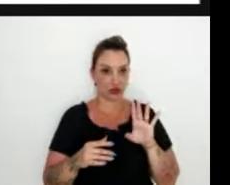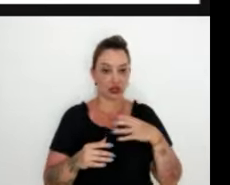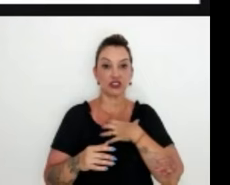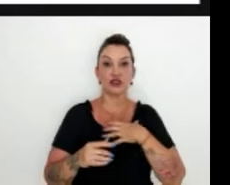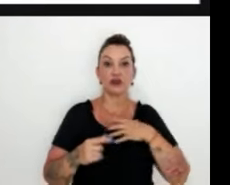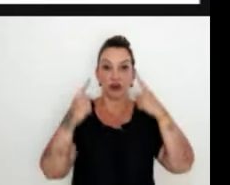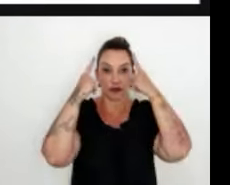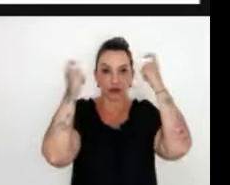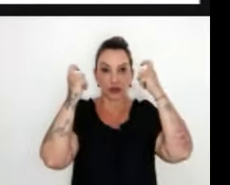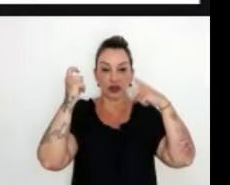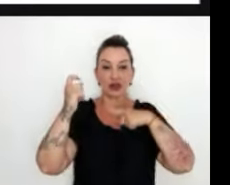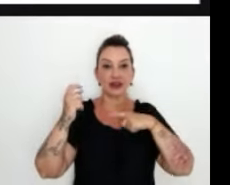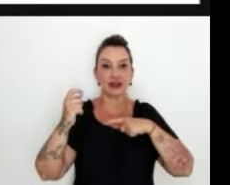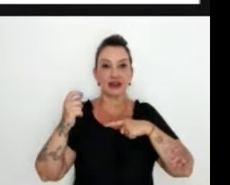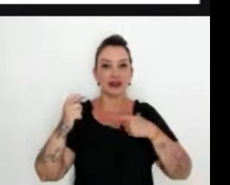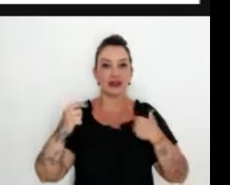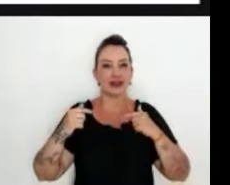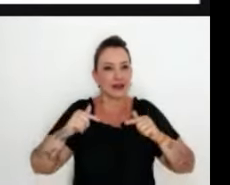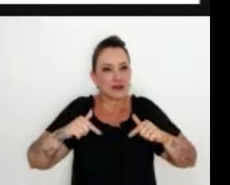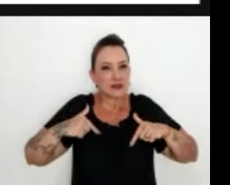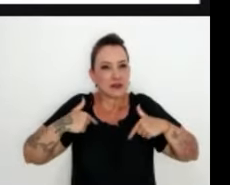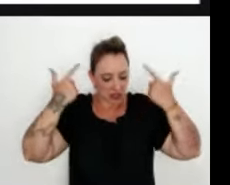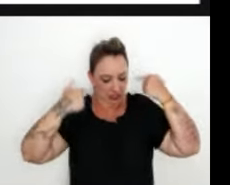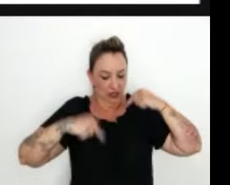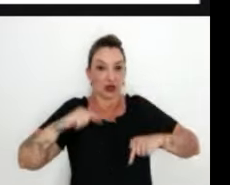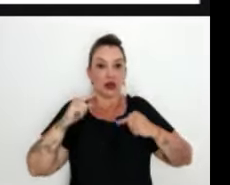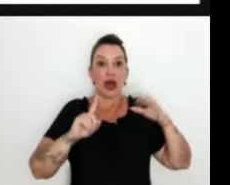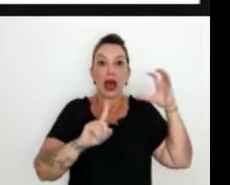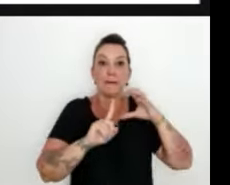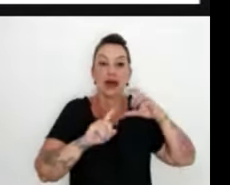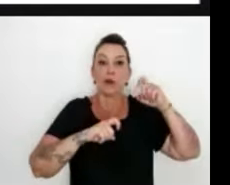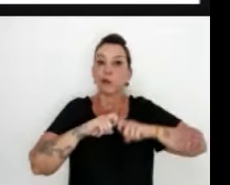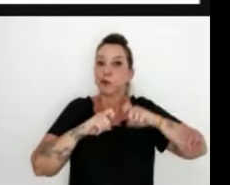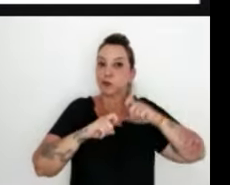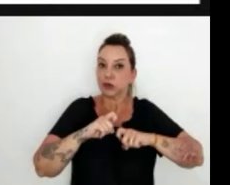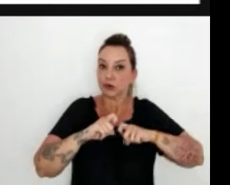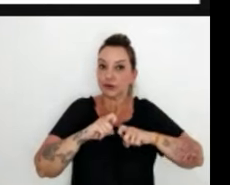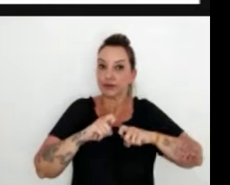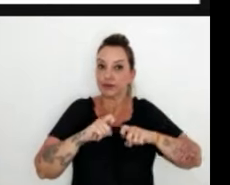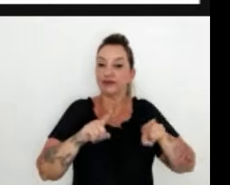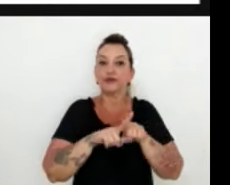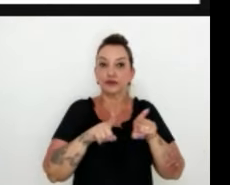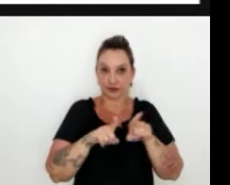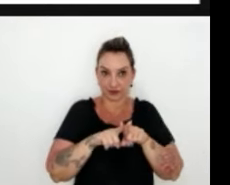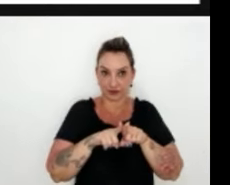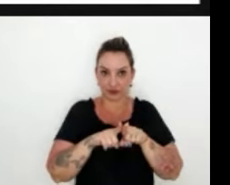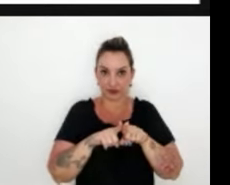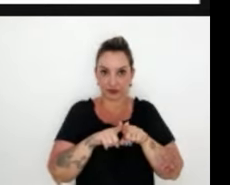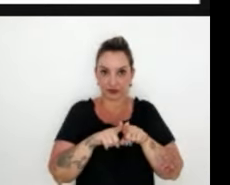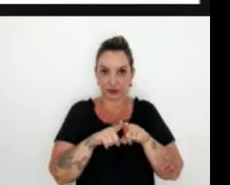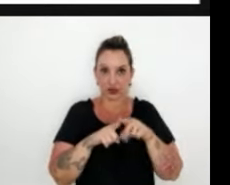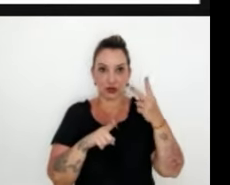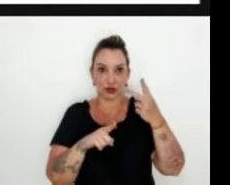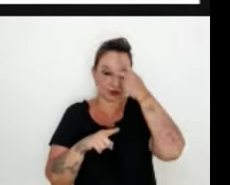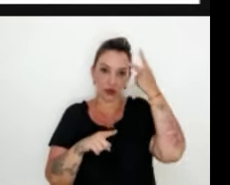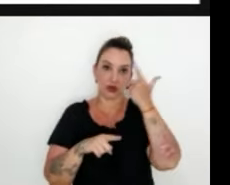uma performance corporal de ameaça sexual, tal qual me foi também narrado por duas outras pessoas que